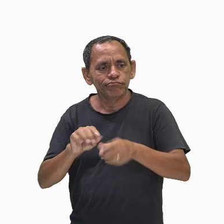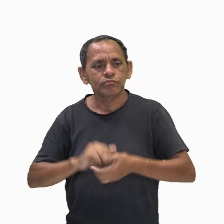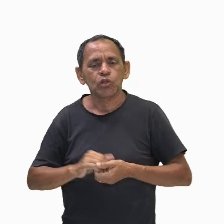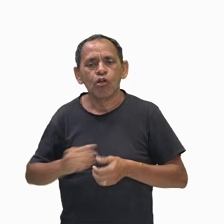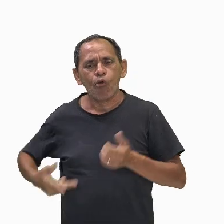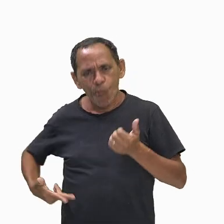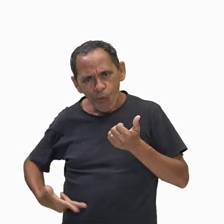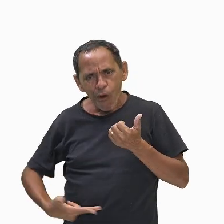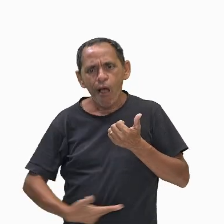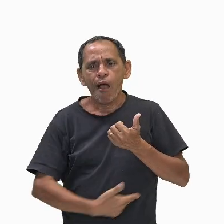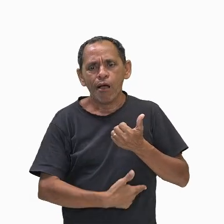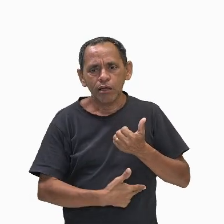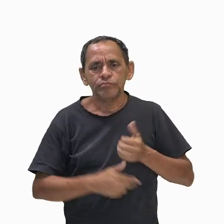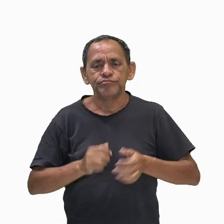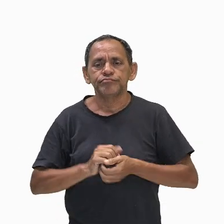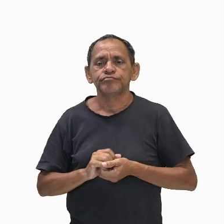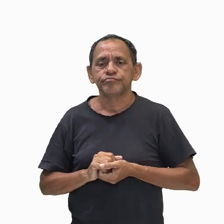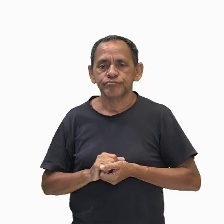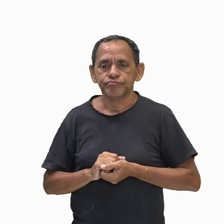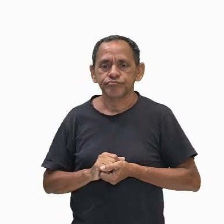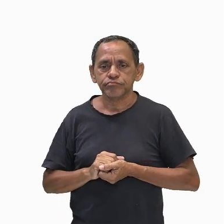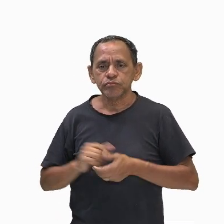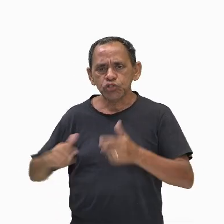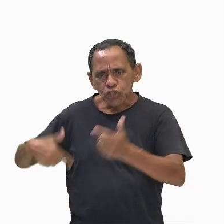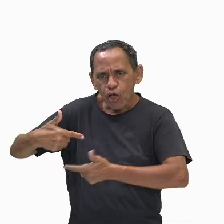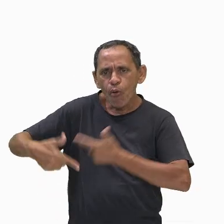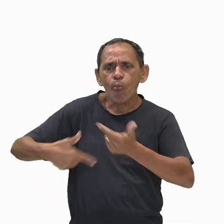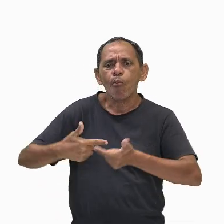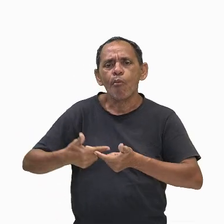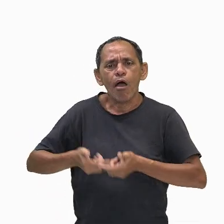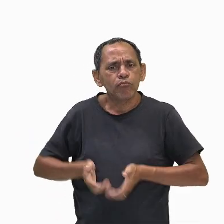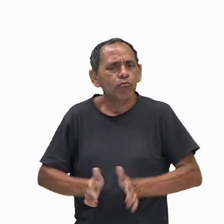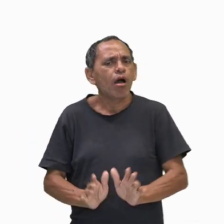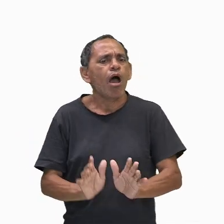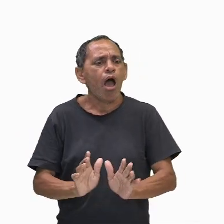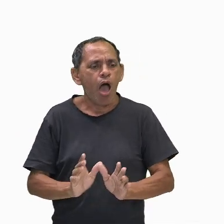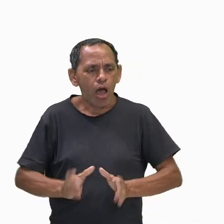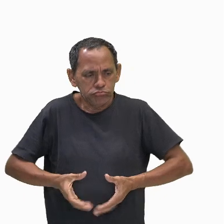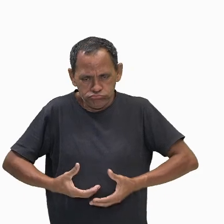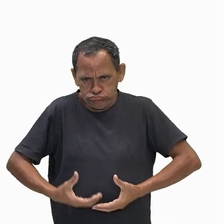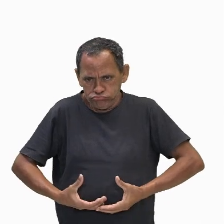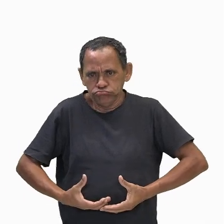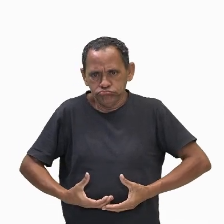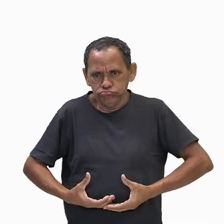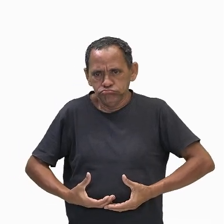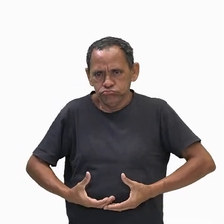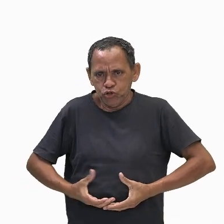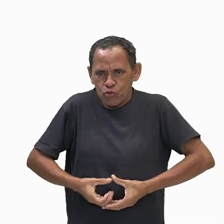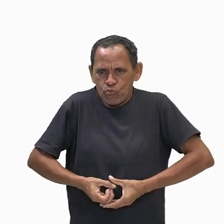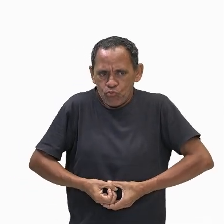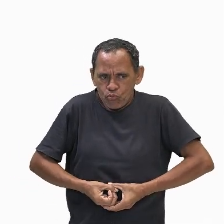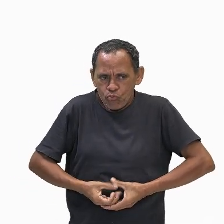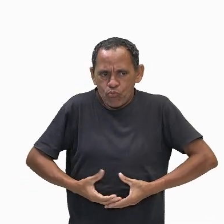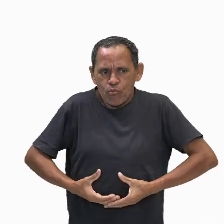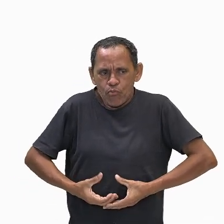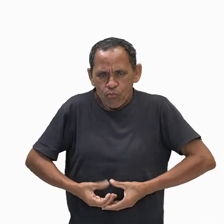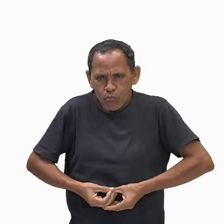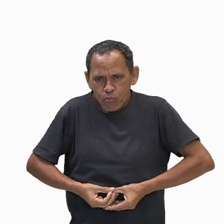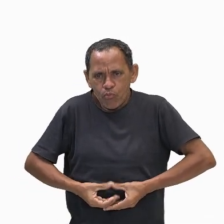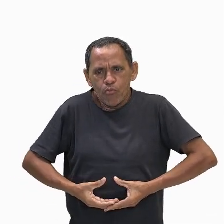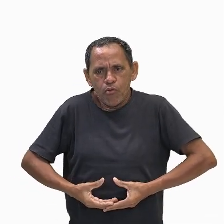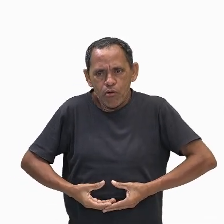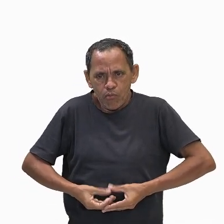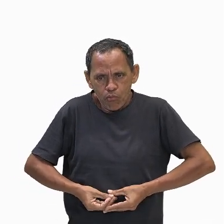parto são trabalho de parto, onde o útero se contrai para dilatar o colo do útero e permitir a passagem do